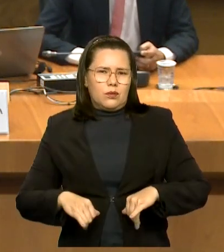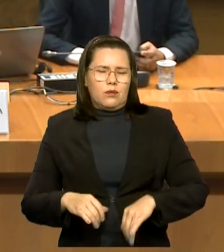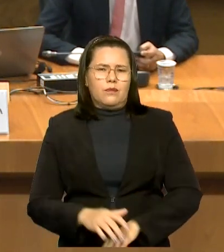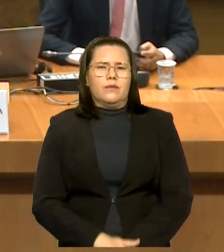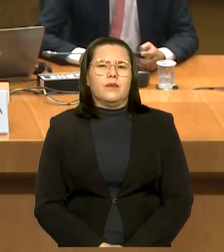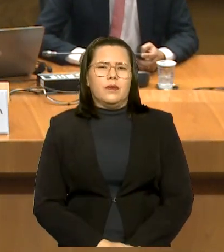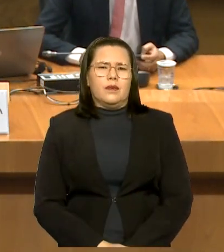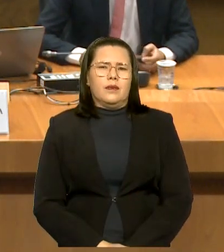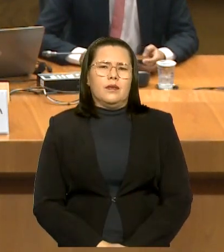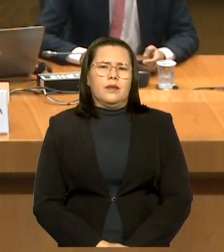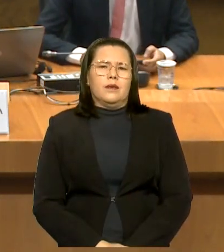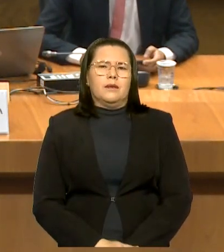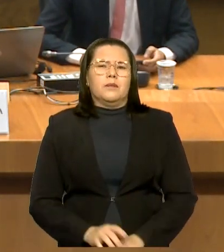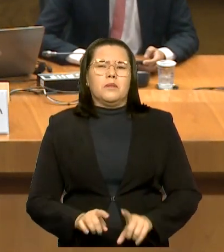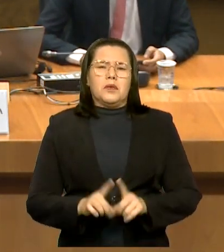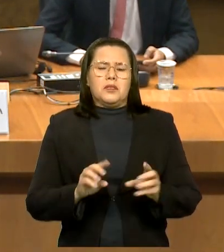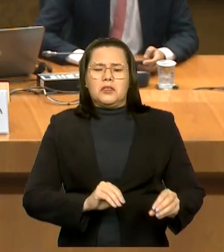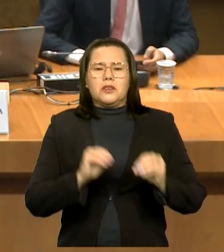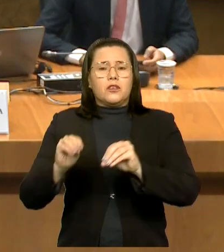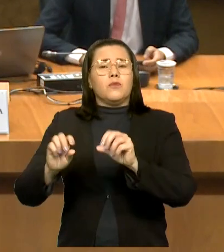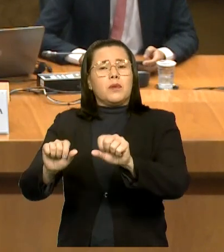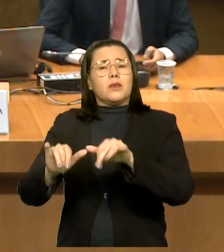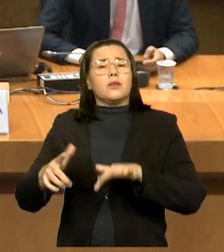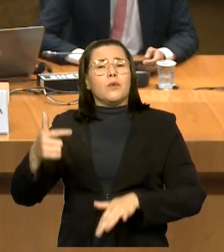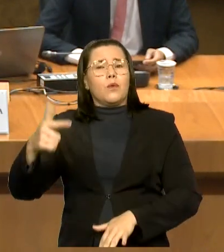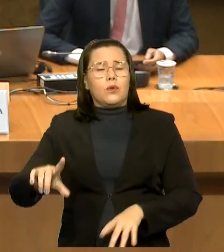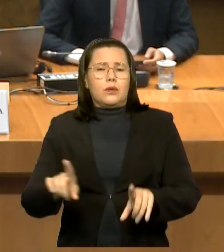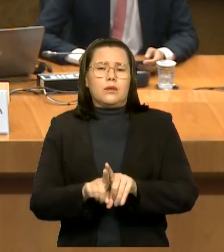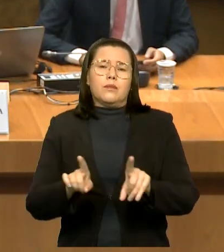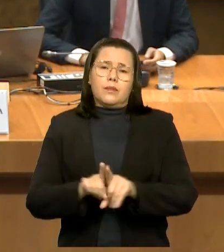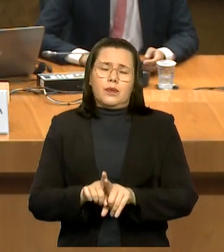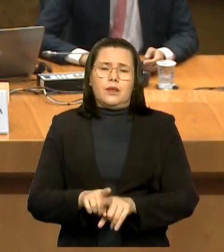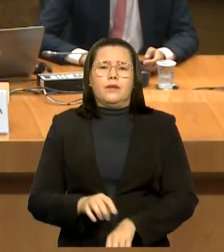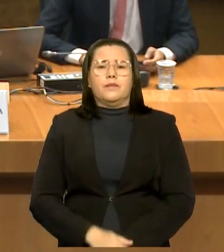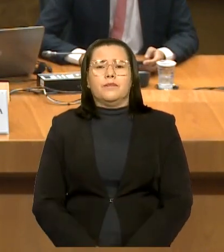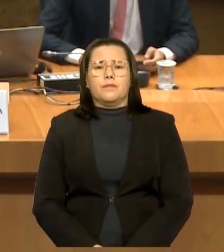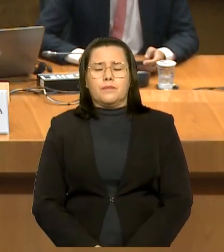próxima ordem do dia. Parecer número